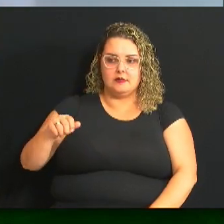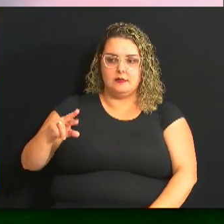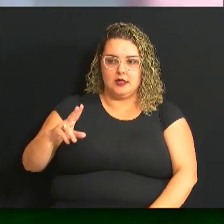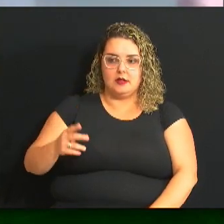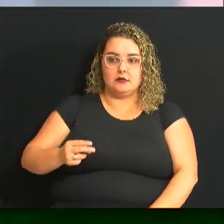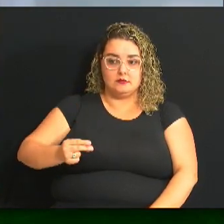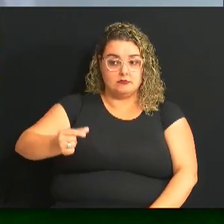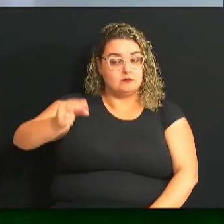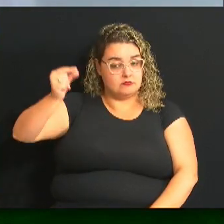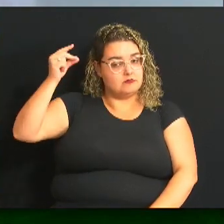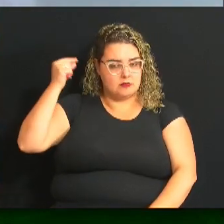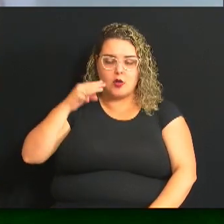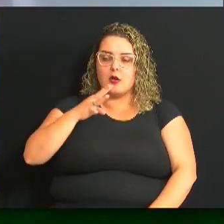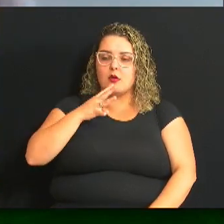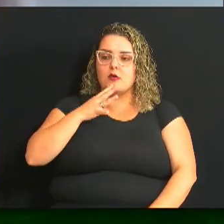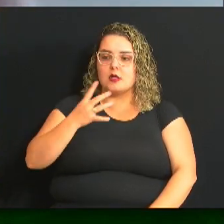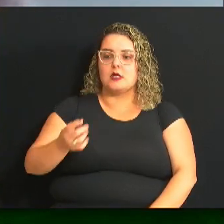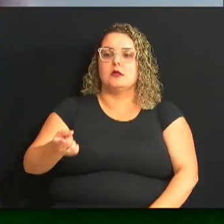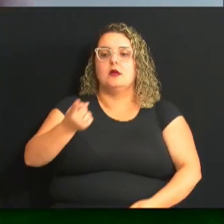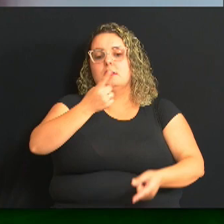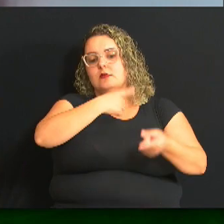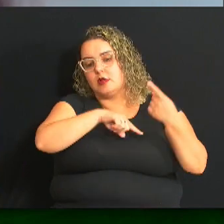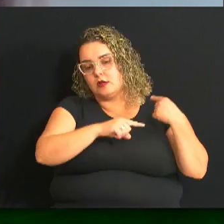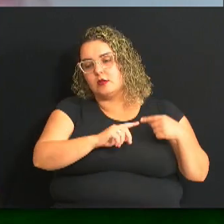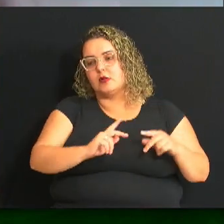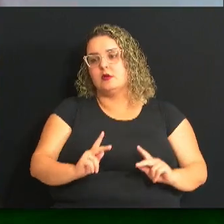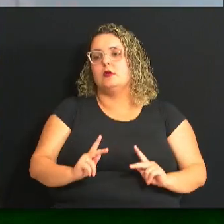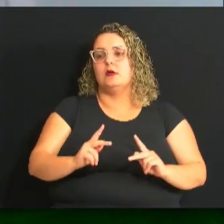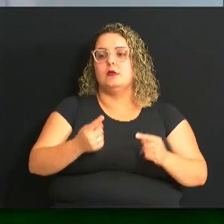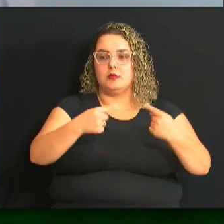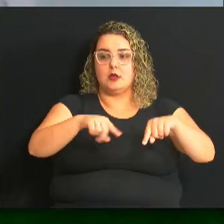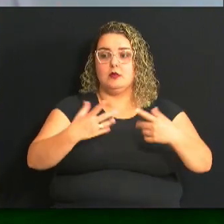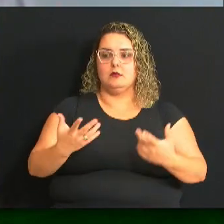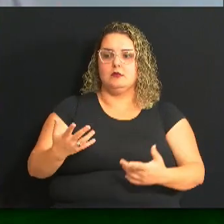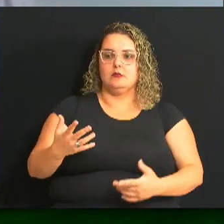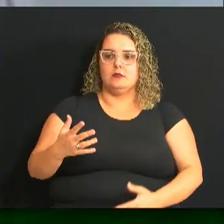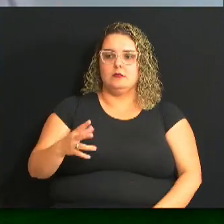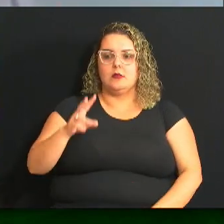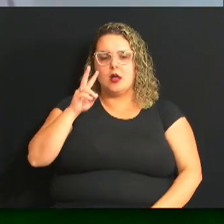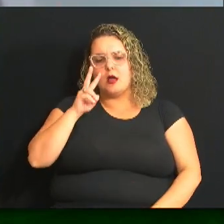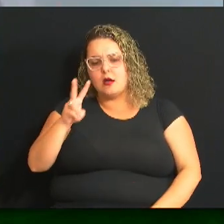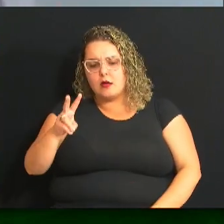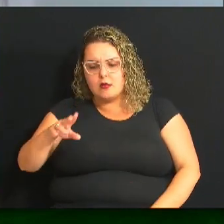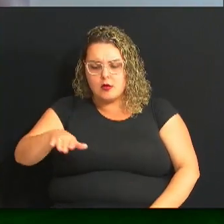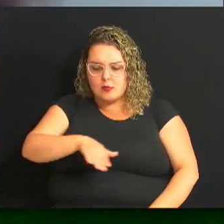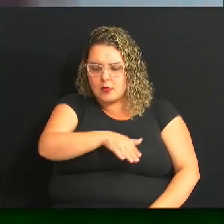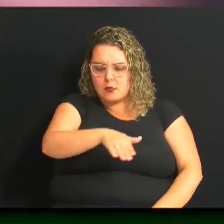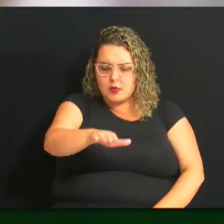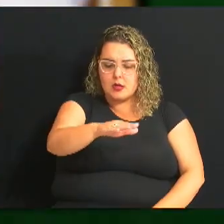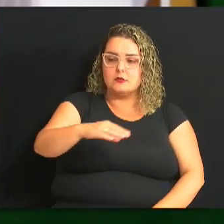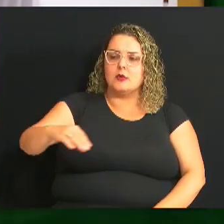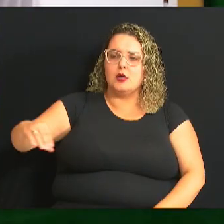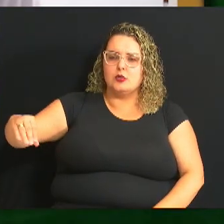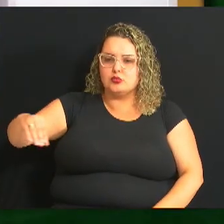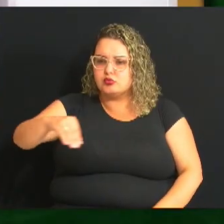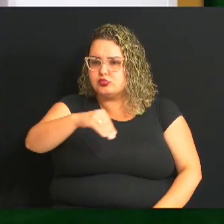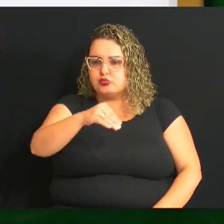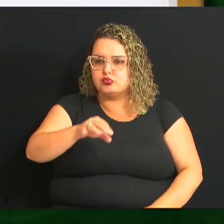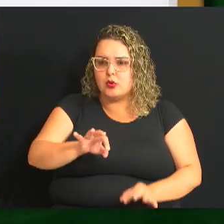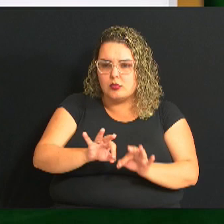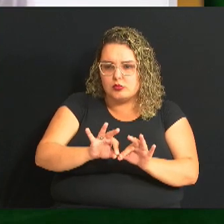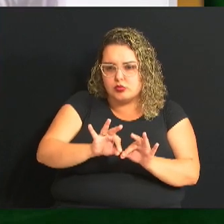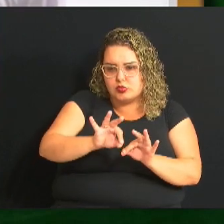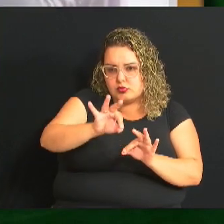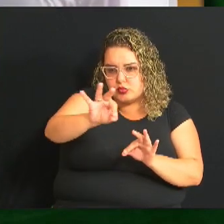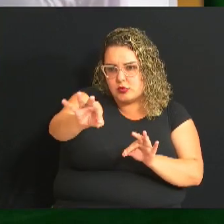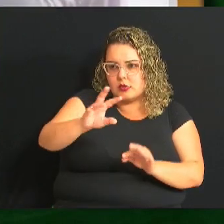toda vez que eu participava de uma outra competição, que é a FLL, eu acabava vendo as pistas de carro, né? Ela é uma pista longa, assim, e daí